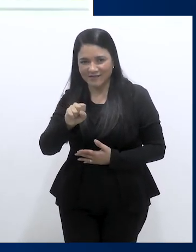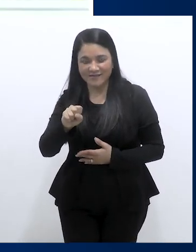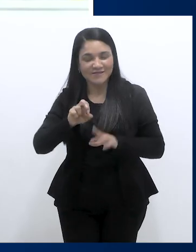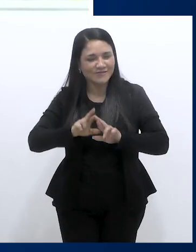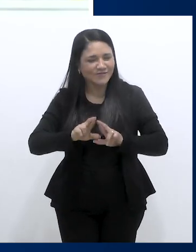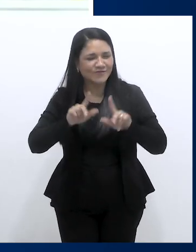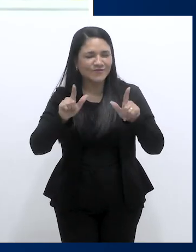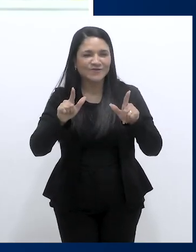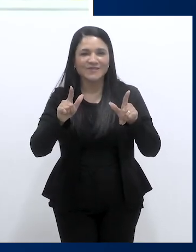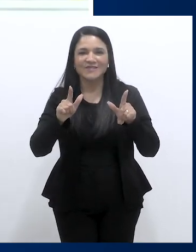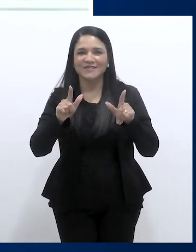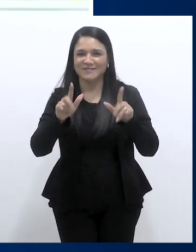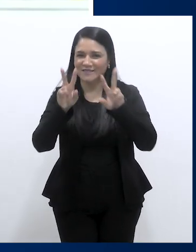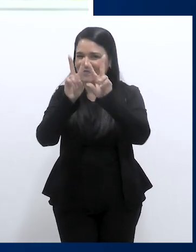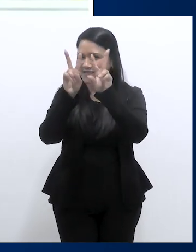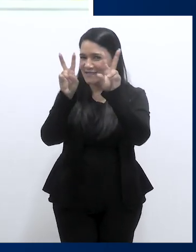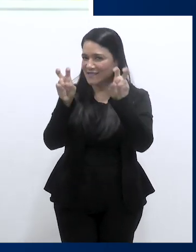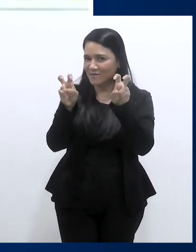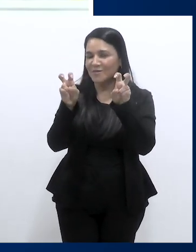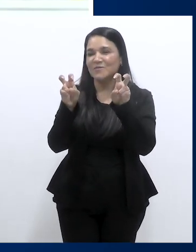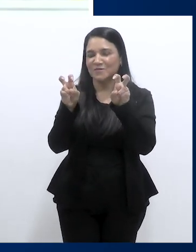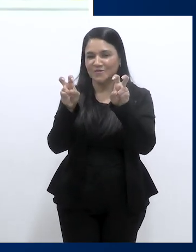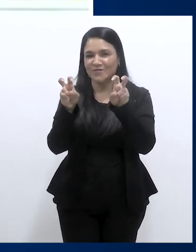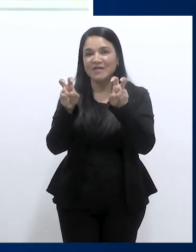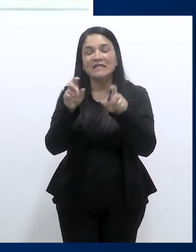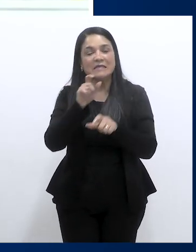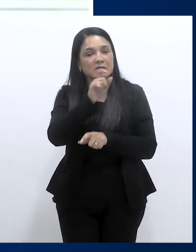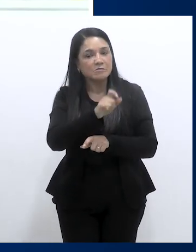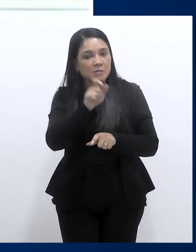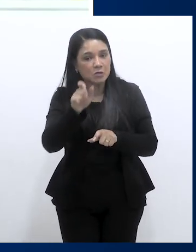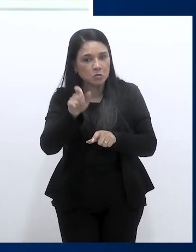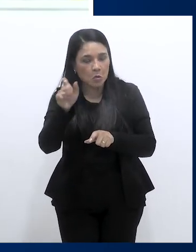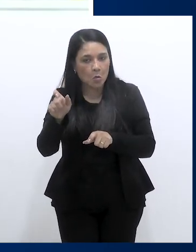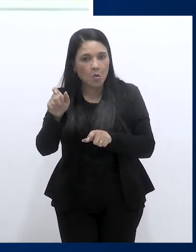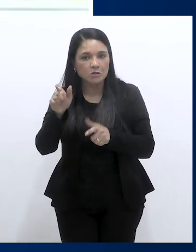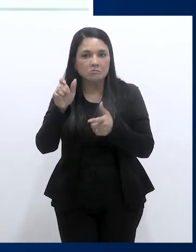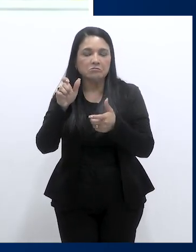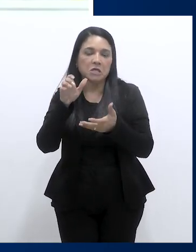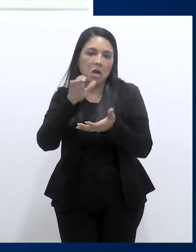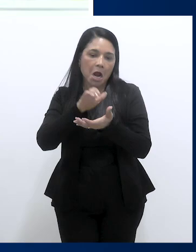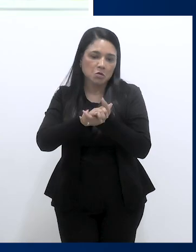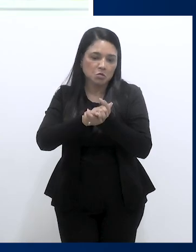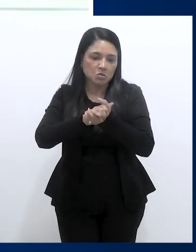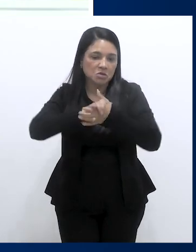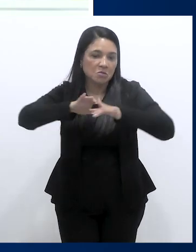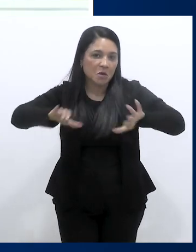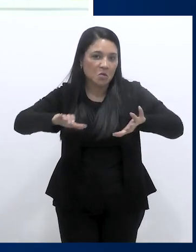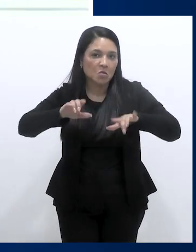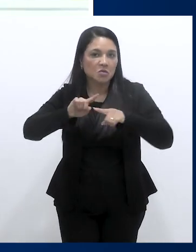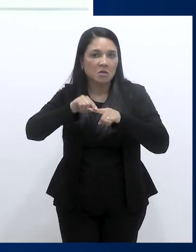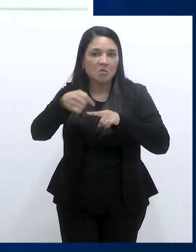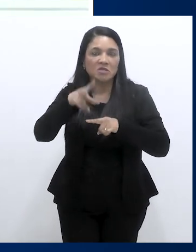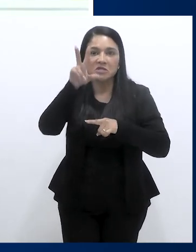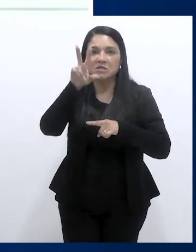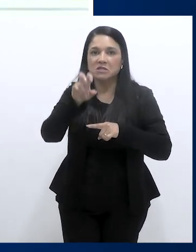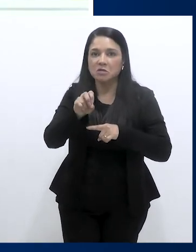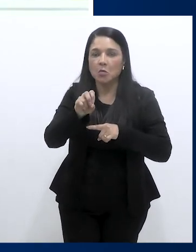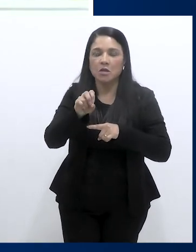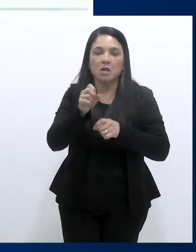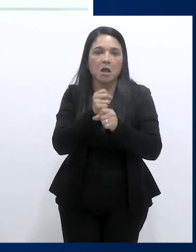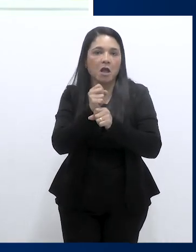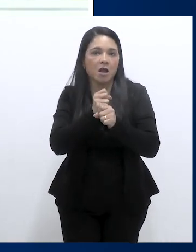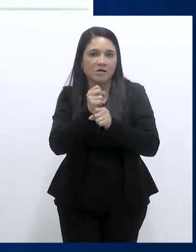crônicas, é uma coisa mais diferente, totalmente diferente. Você tem pessoas que se separaram depois de 50 anos